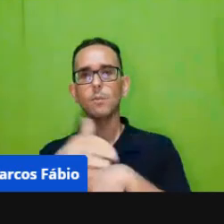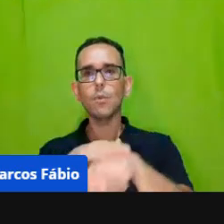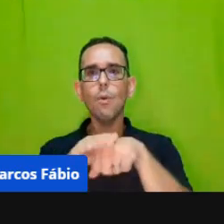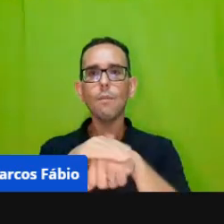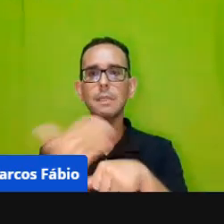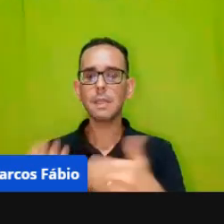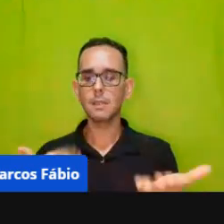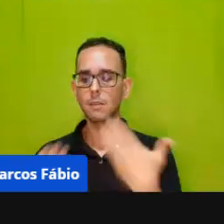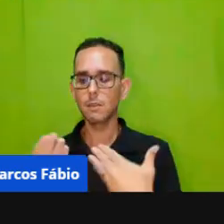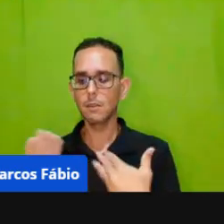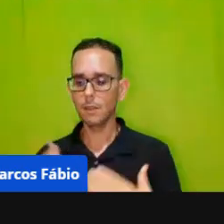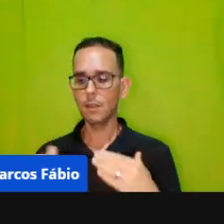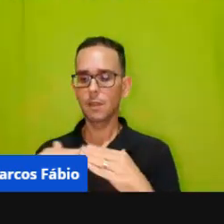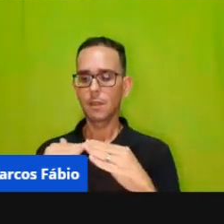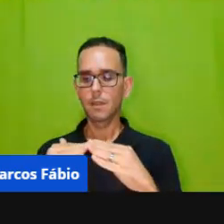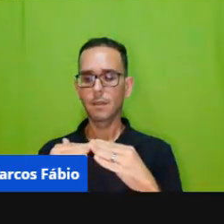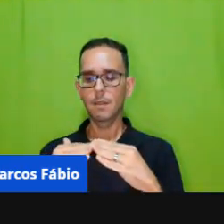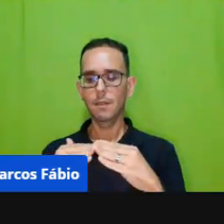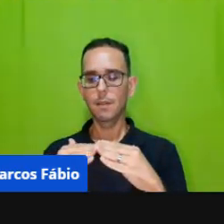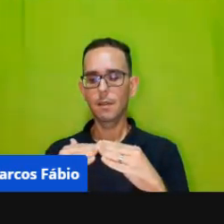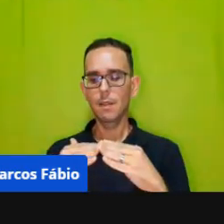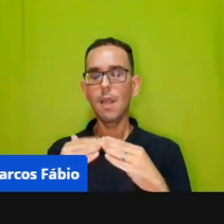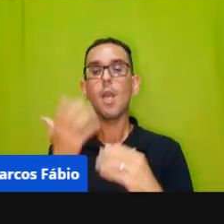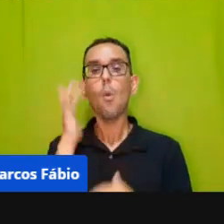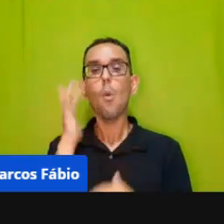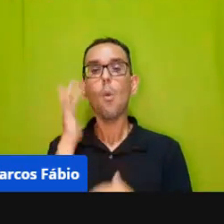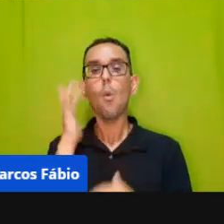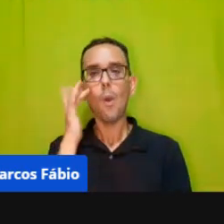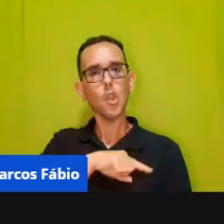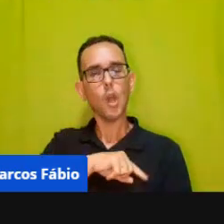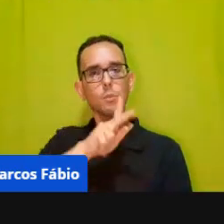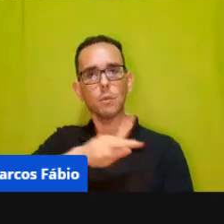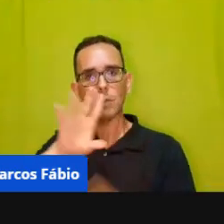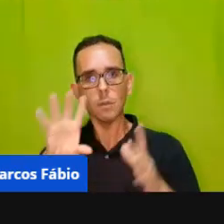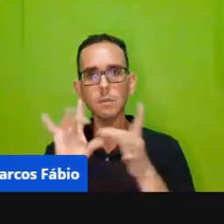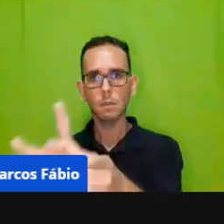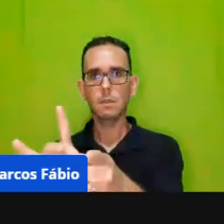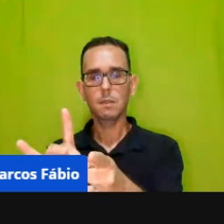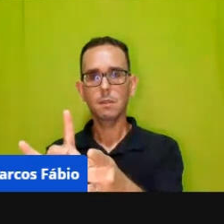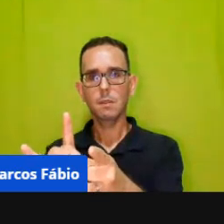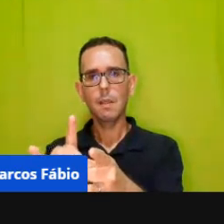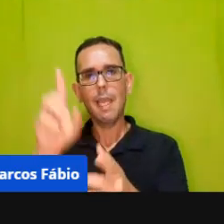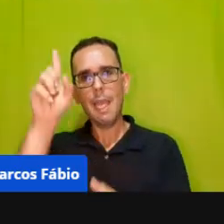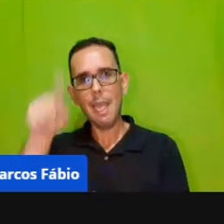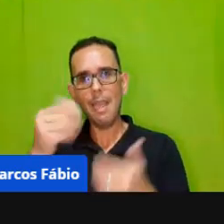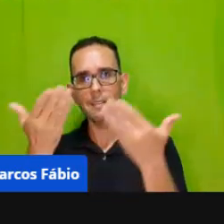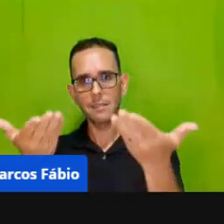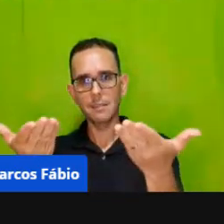O que a gente tem somos nós professores para ajudar nesse momento, né? Então, é bem isso mesmo.